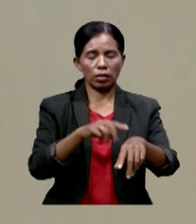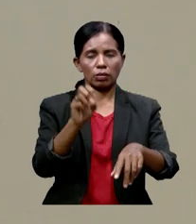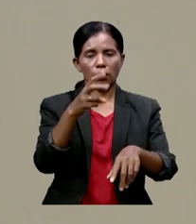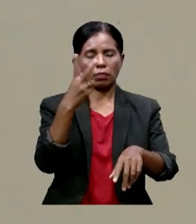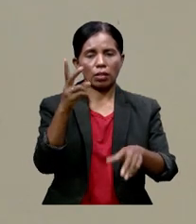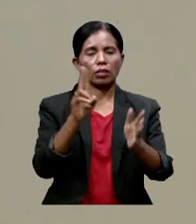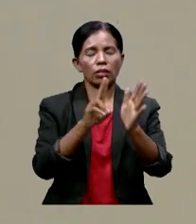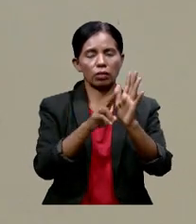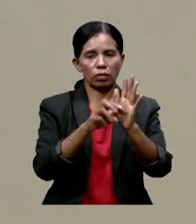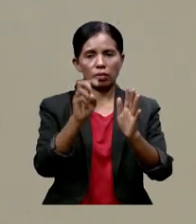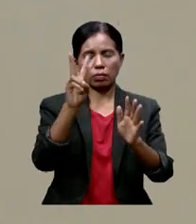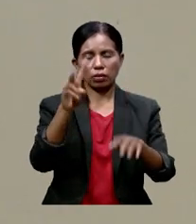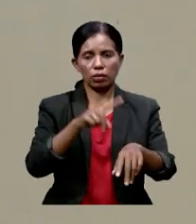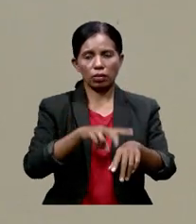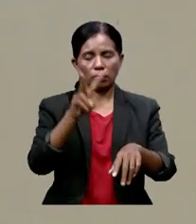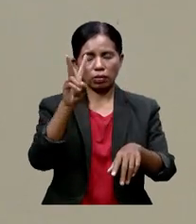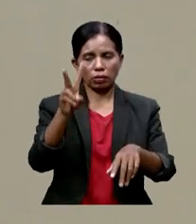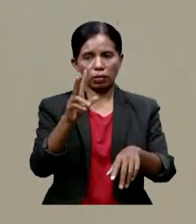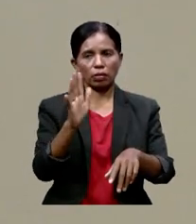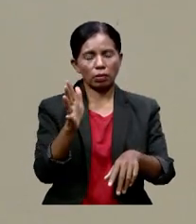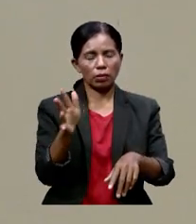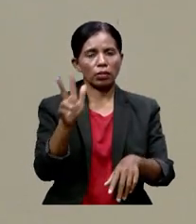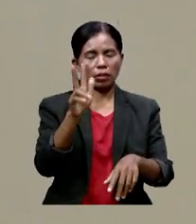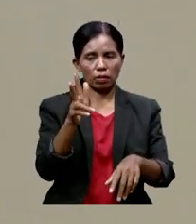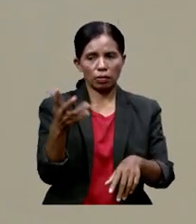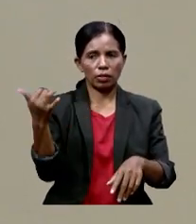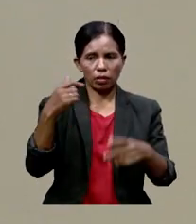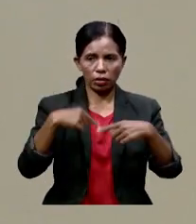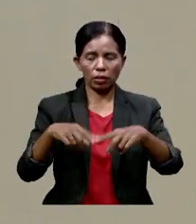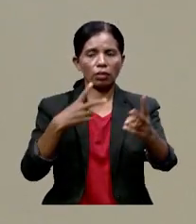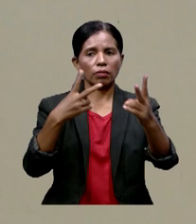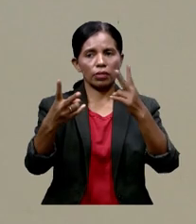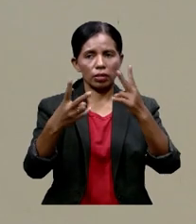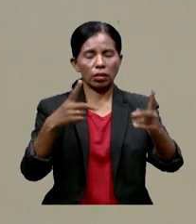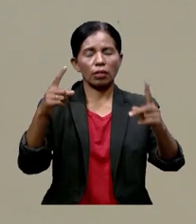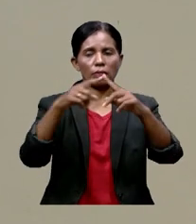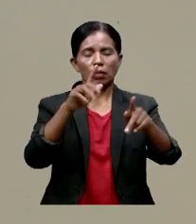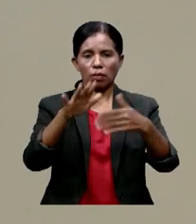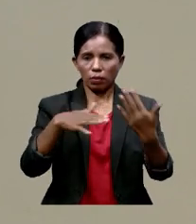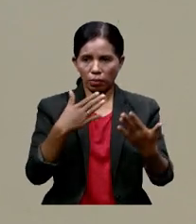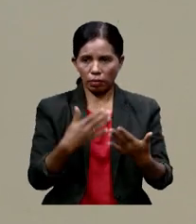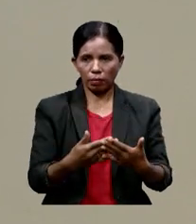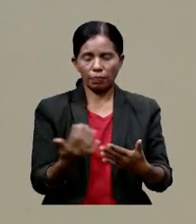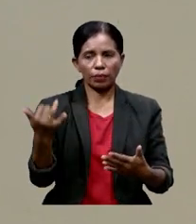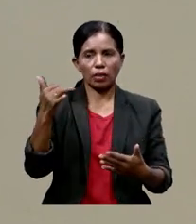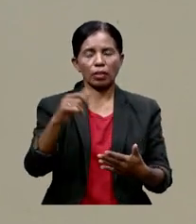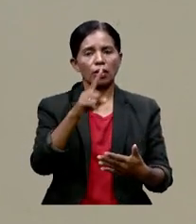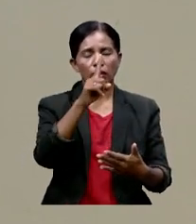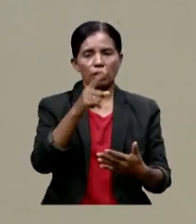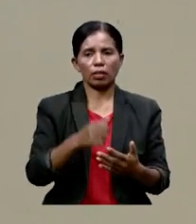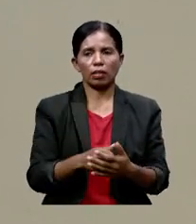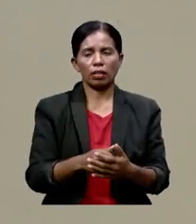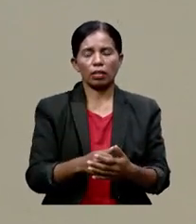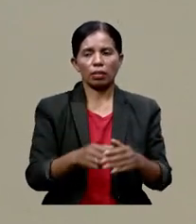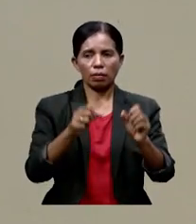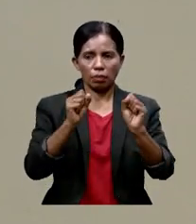horas tu crua to 5:30 tem sira tem que halo visita comunidade sira então se na inidade tal ruma ke